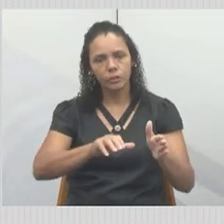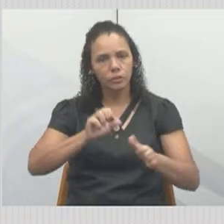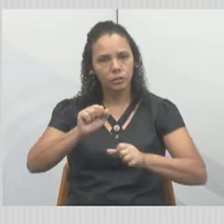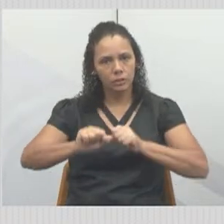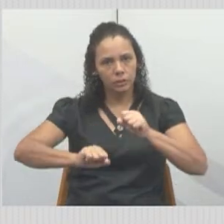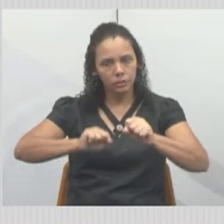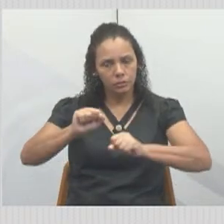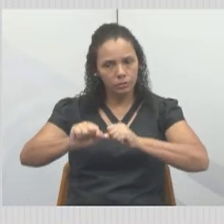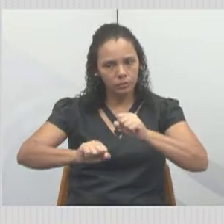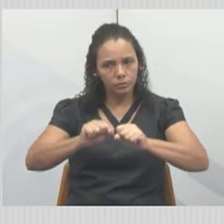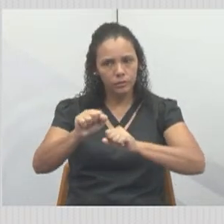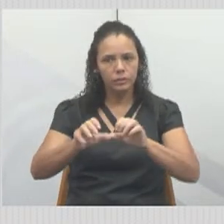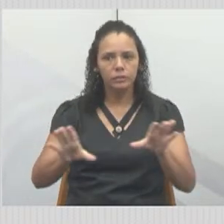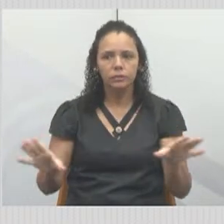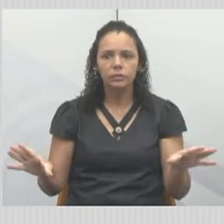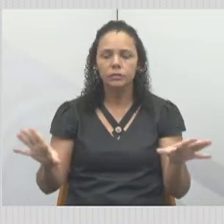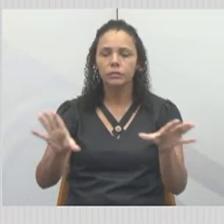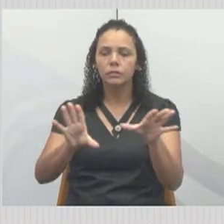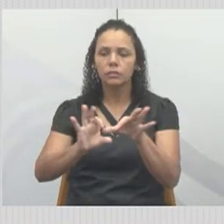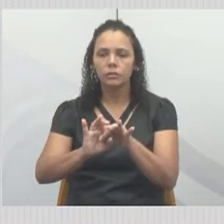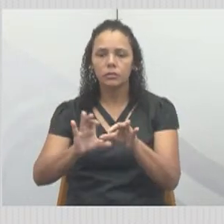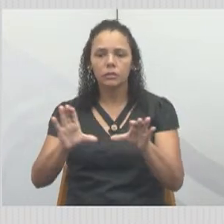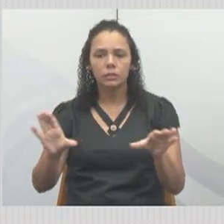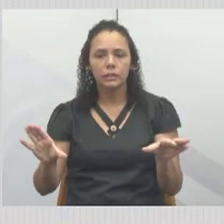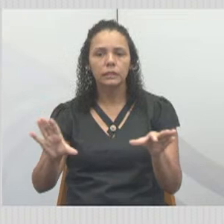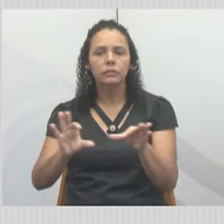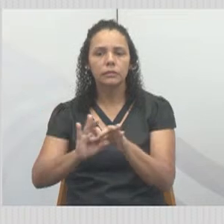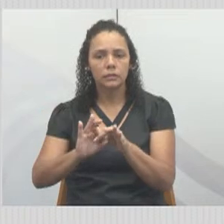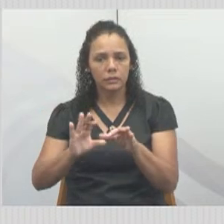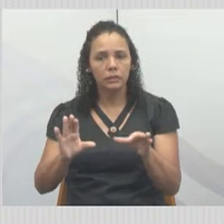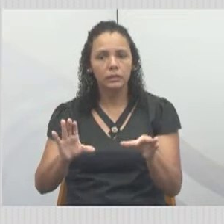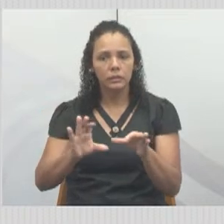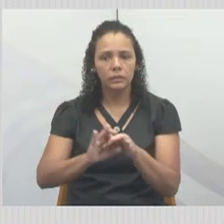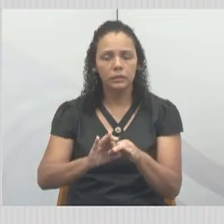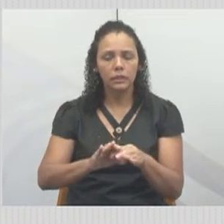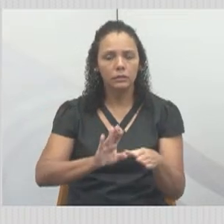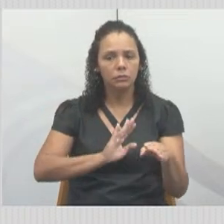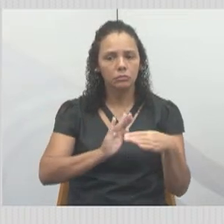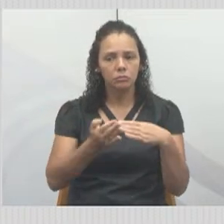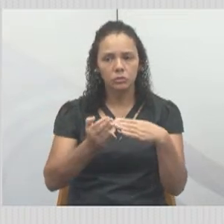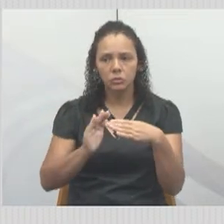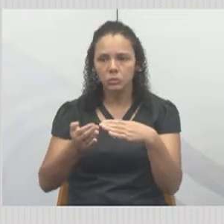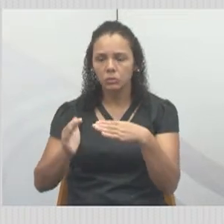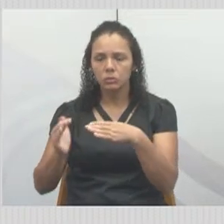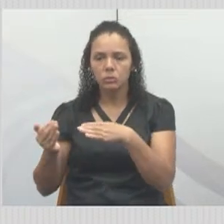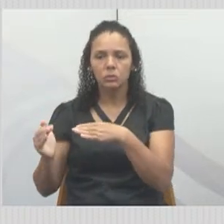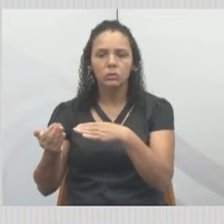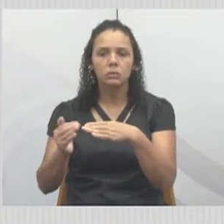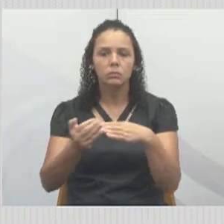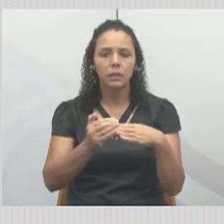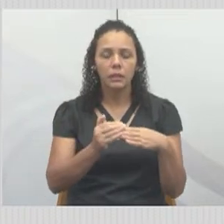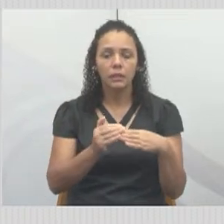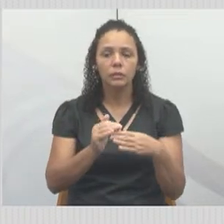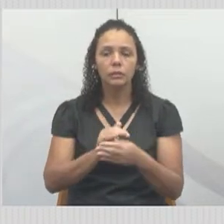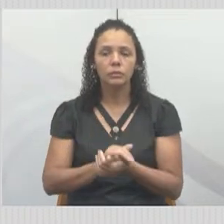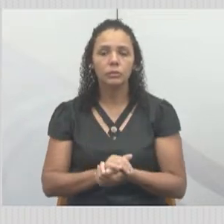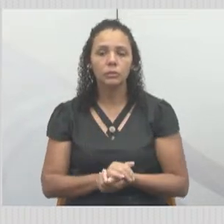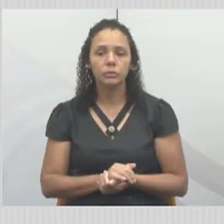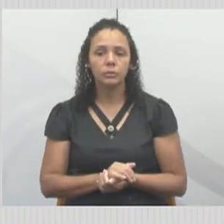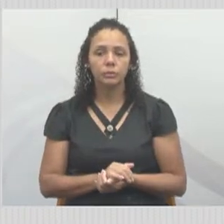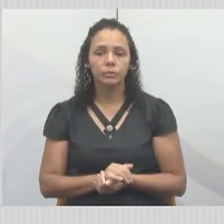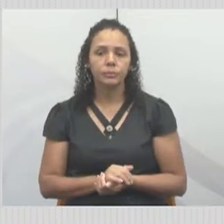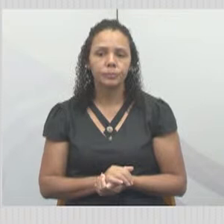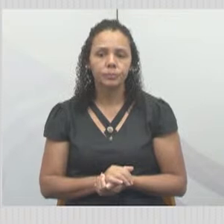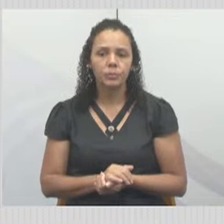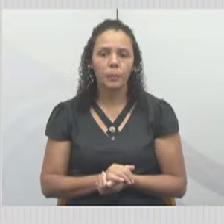com ciclovias, seja Norte, Parque Meia Lua, Vila Branca, Esperança, Campo